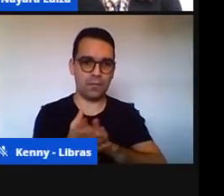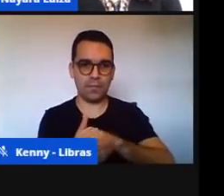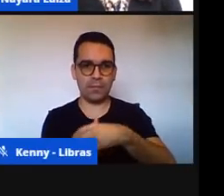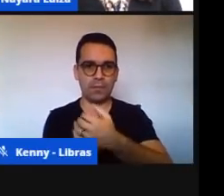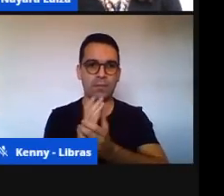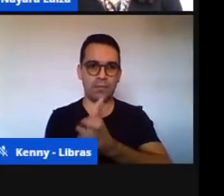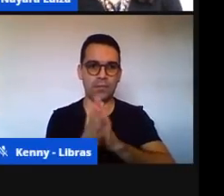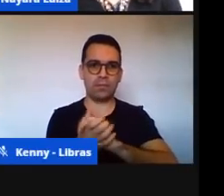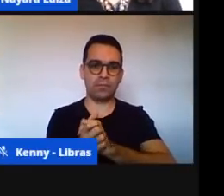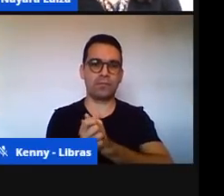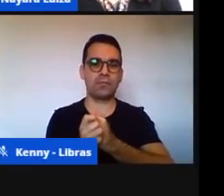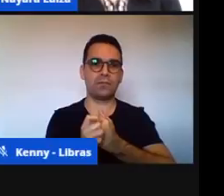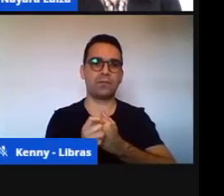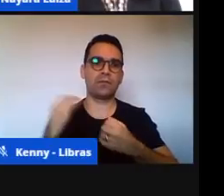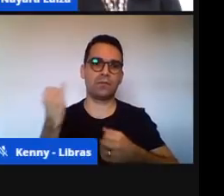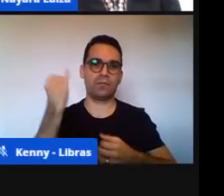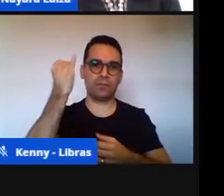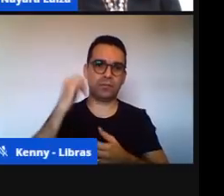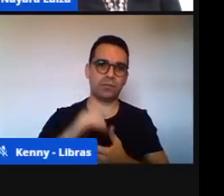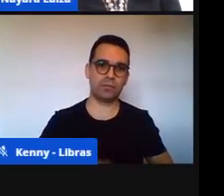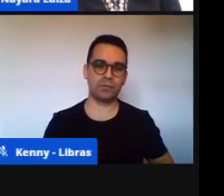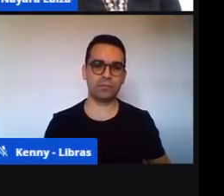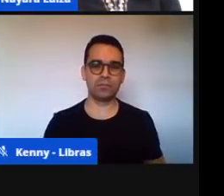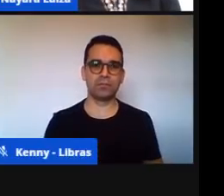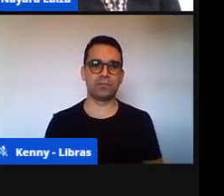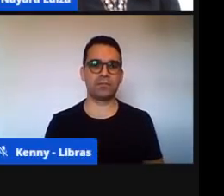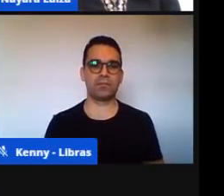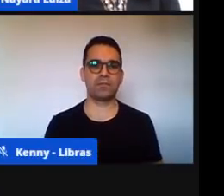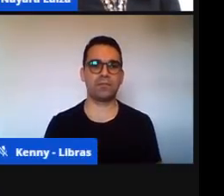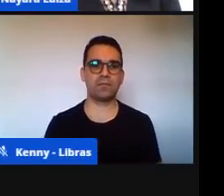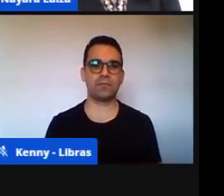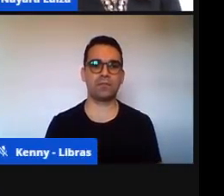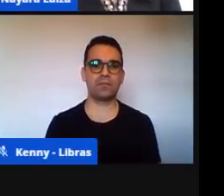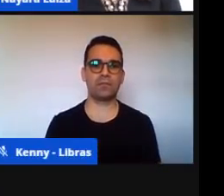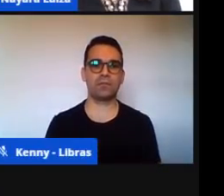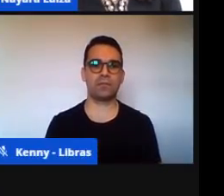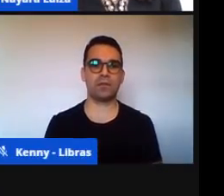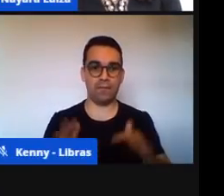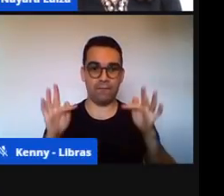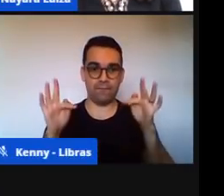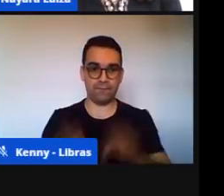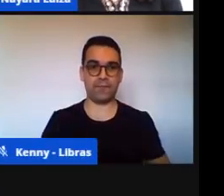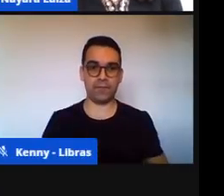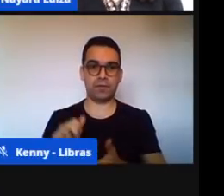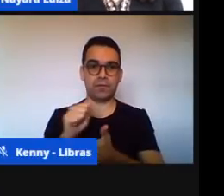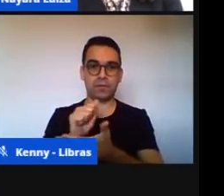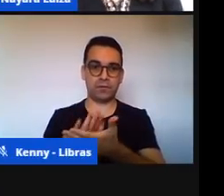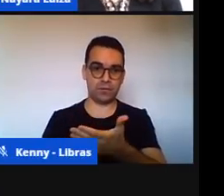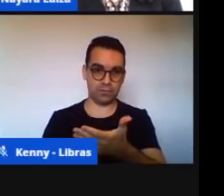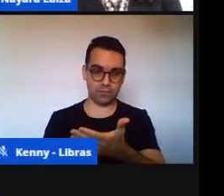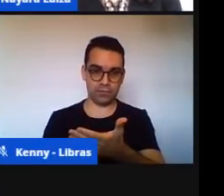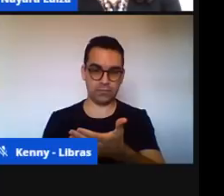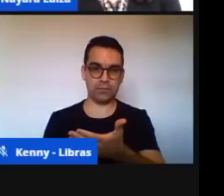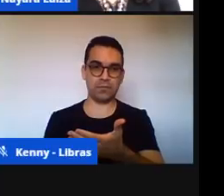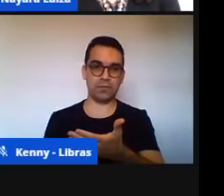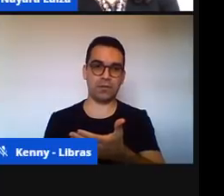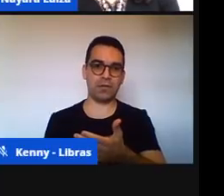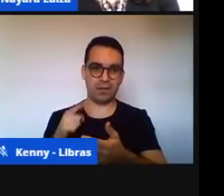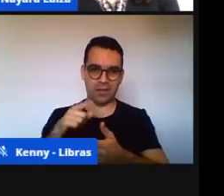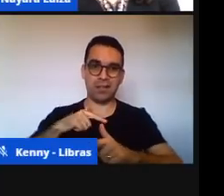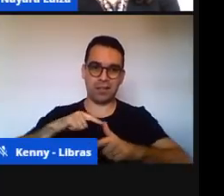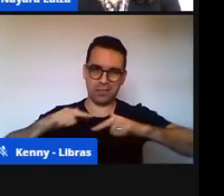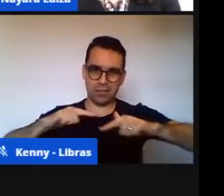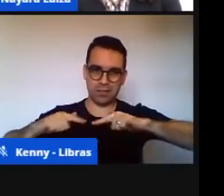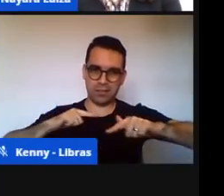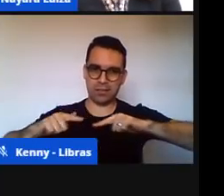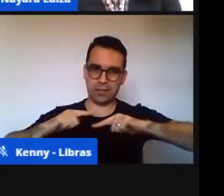da refeição das crianças. E no final de toda atividade, a gente também precisa fazer a higiene correta, né, para a